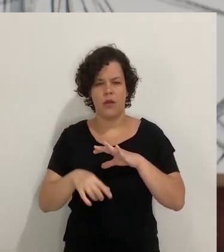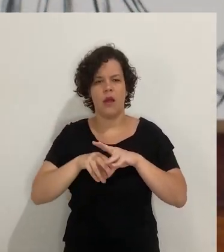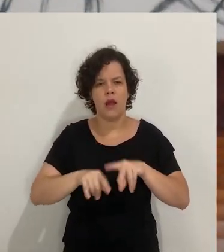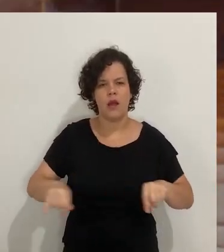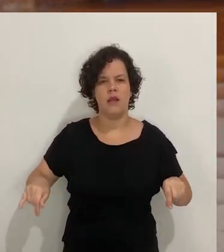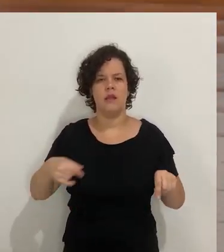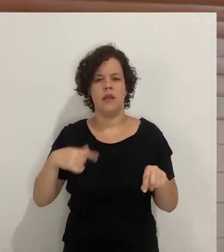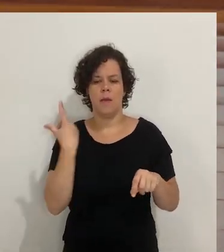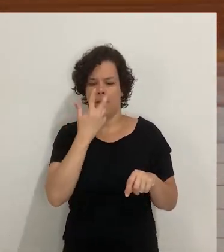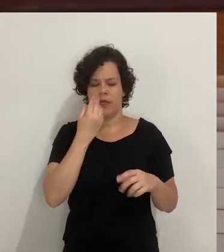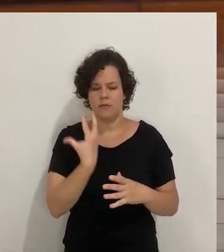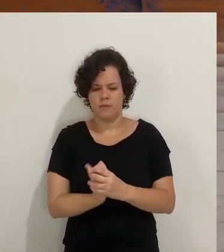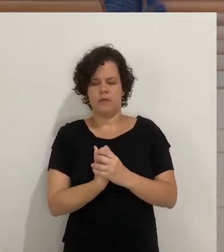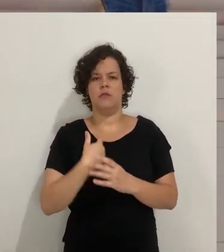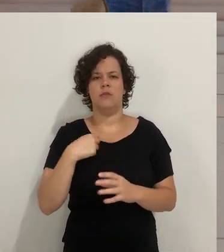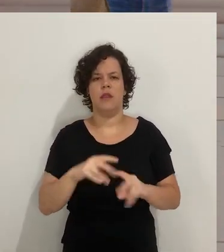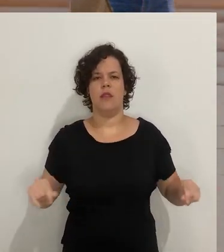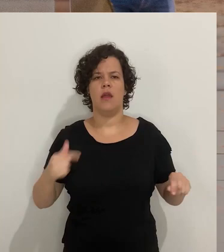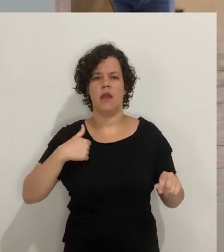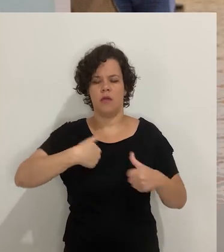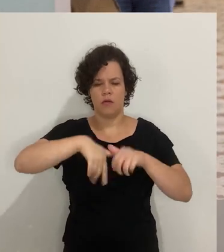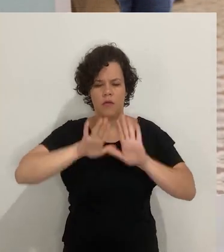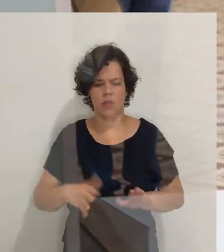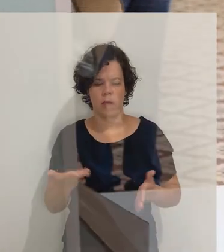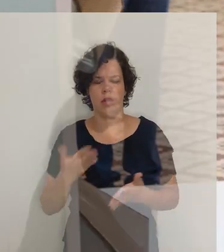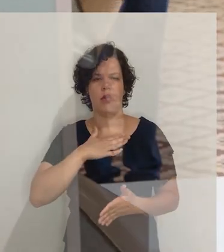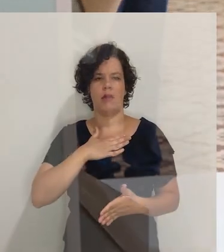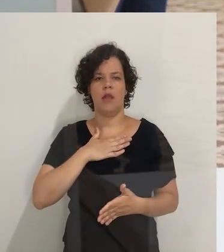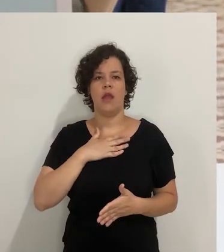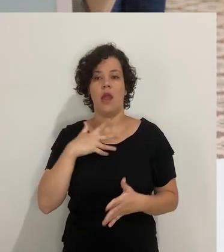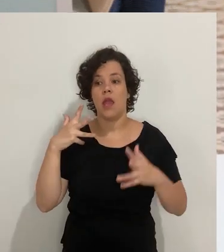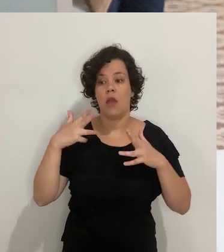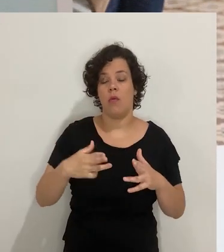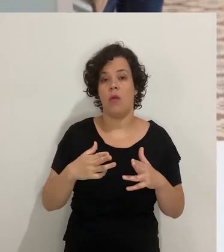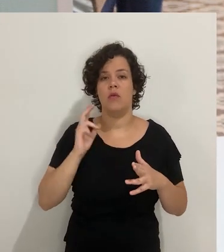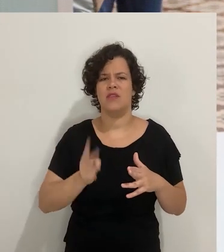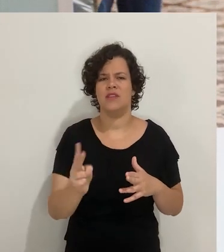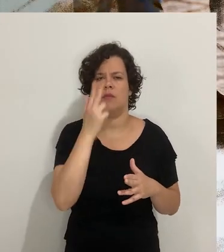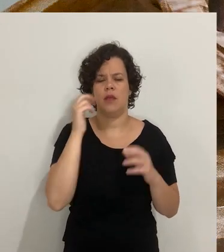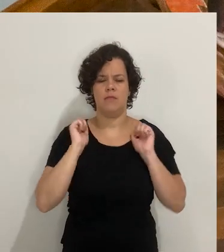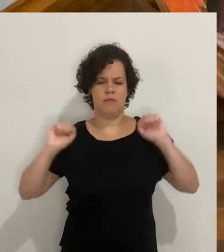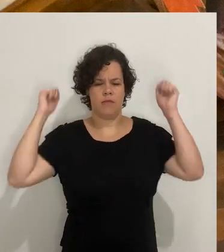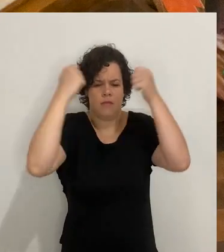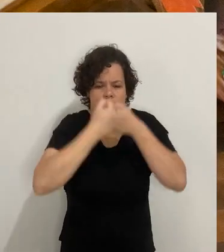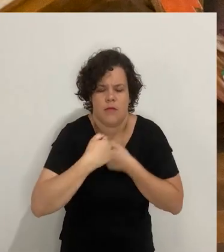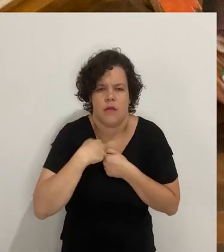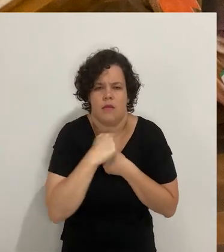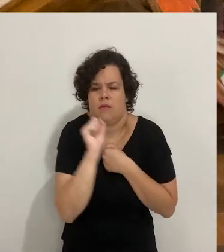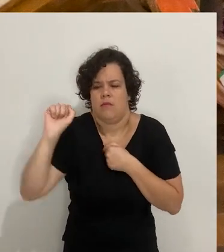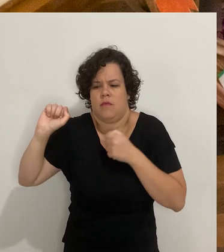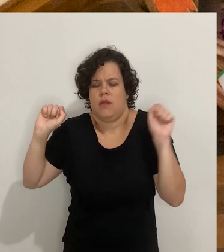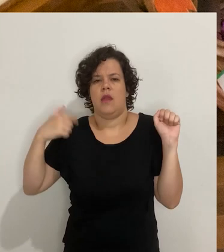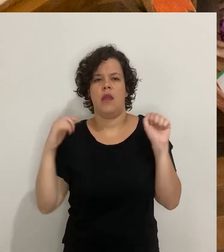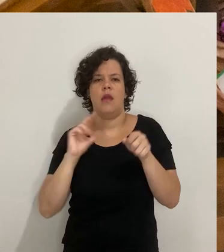me seguram na terra, que me colocam no lugar onde estou, ao mesmo tempo que eu tenho toda essa casca, que é a proteção que eu